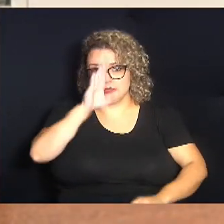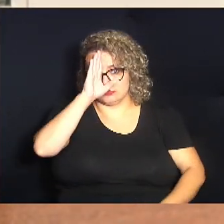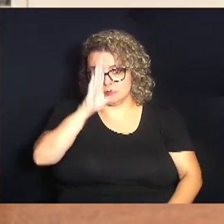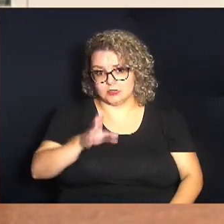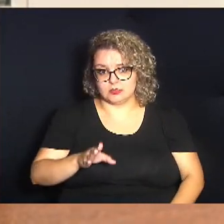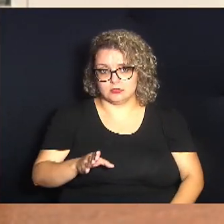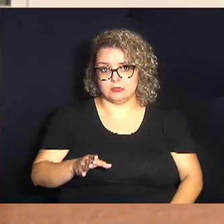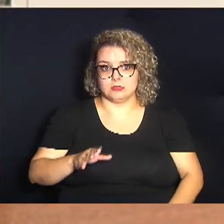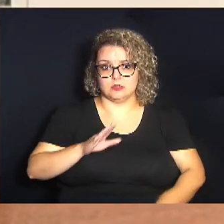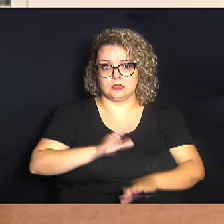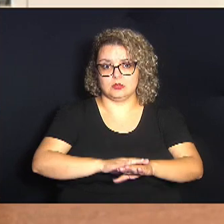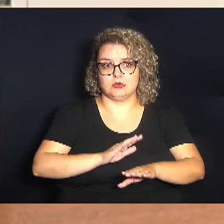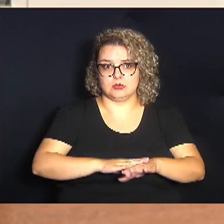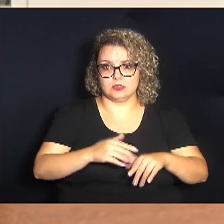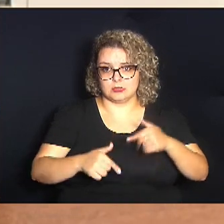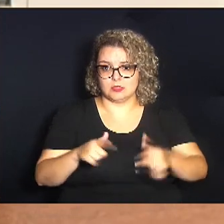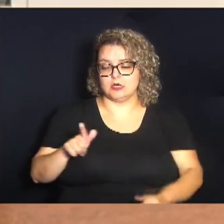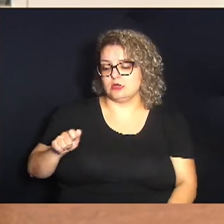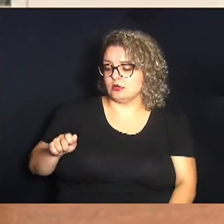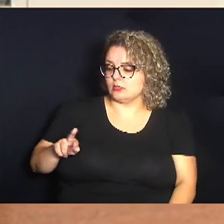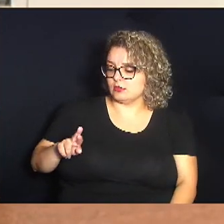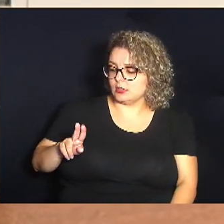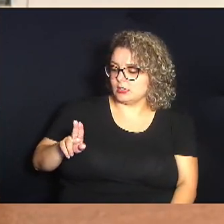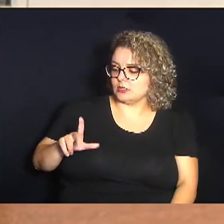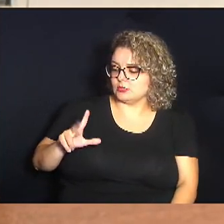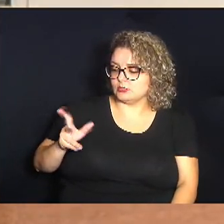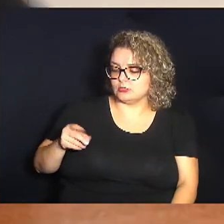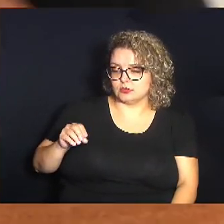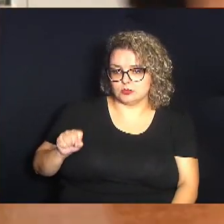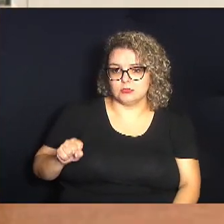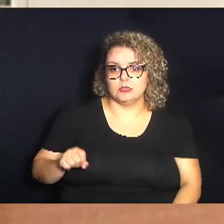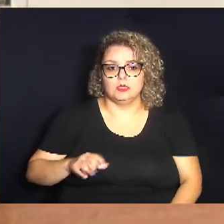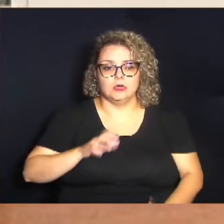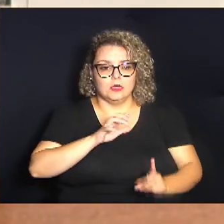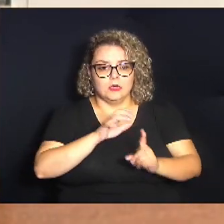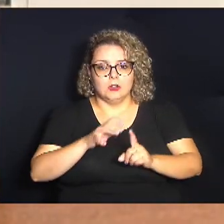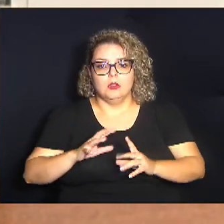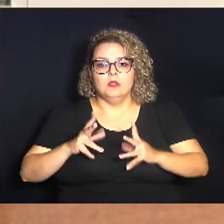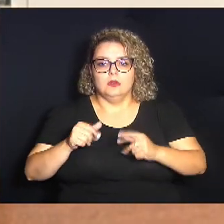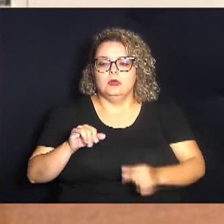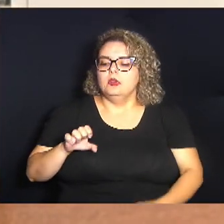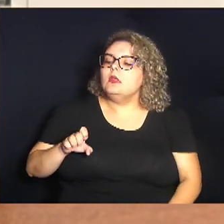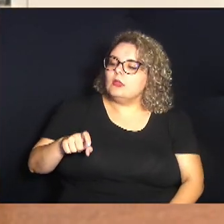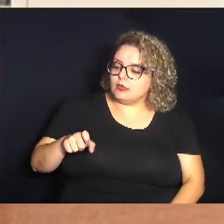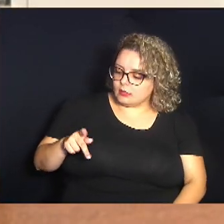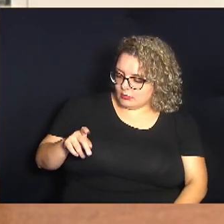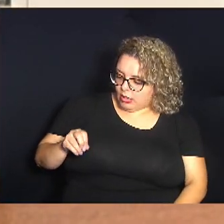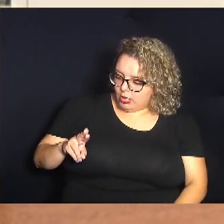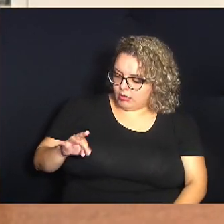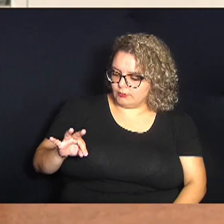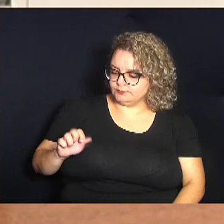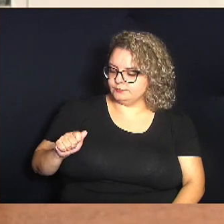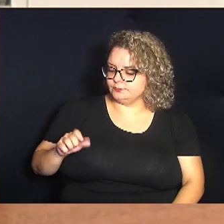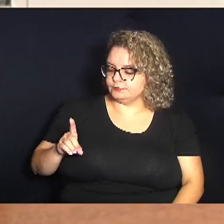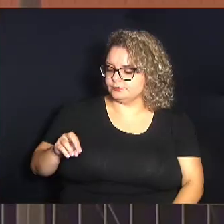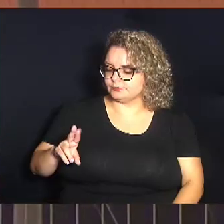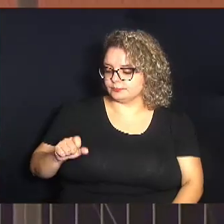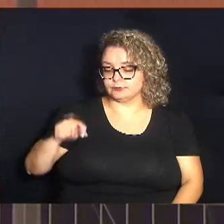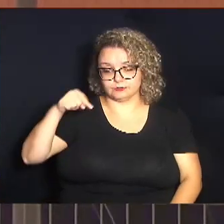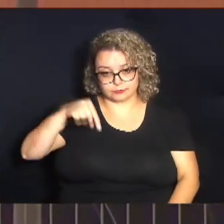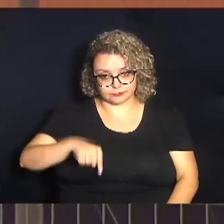da operação em Guarulhos, que isso também afeta todos os exportadores daqui que usam Guarulhos.